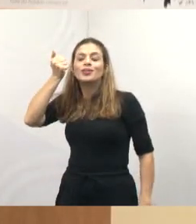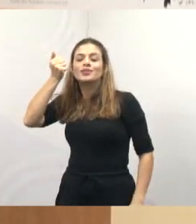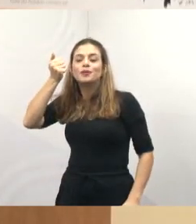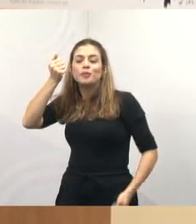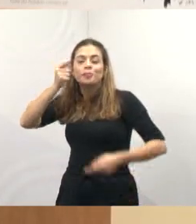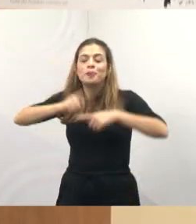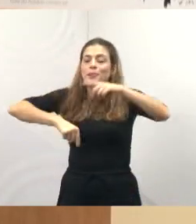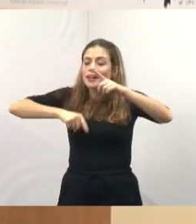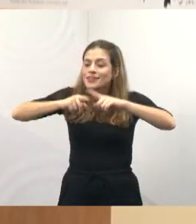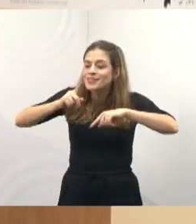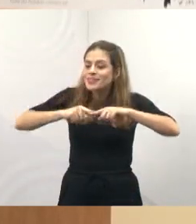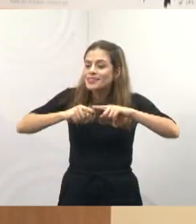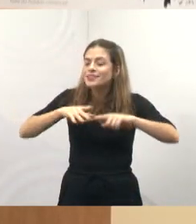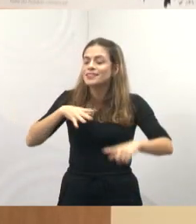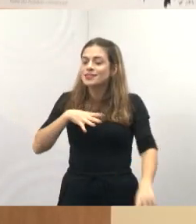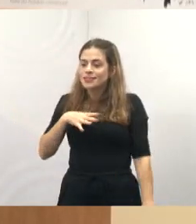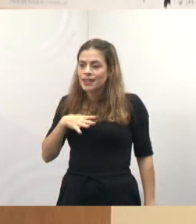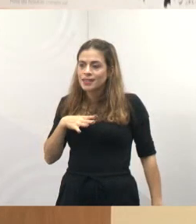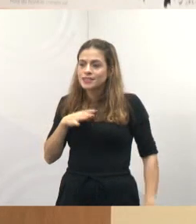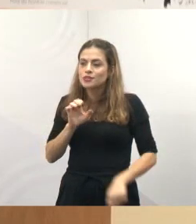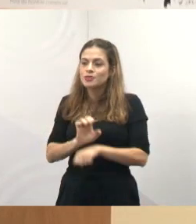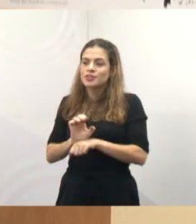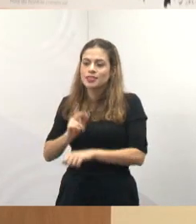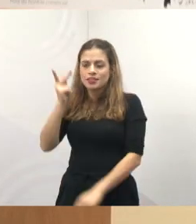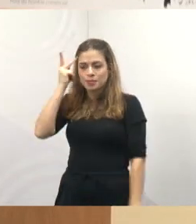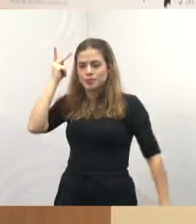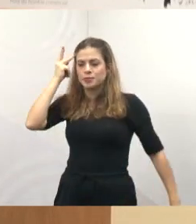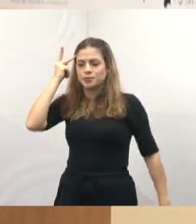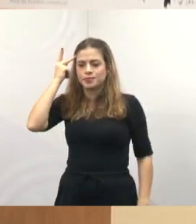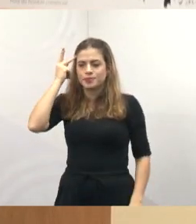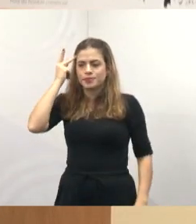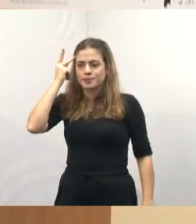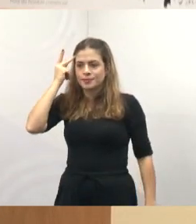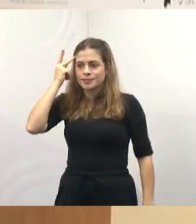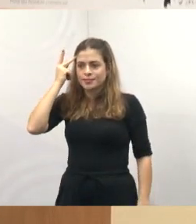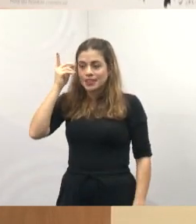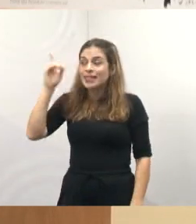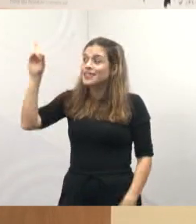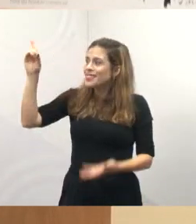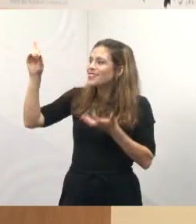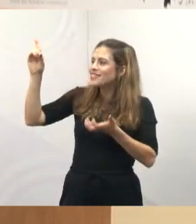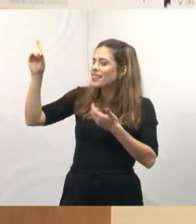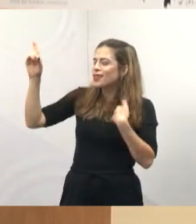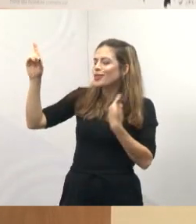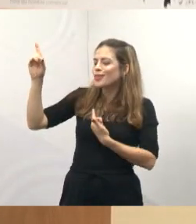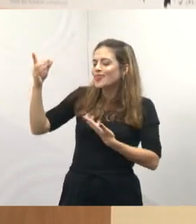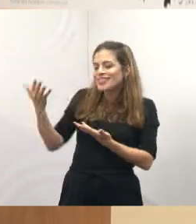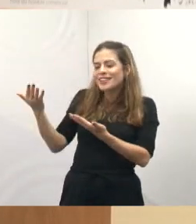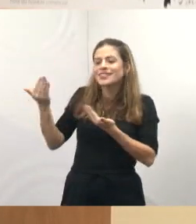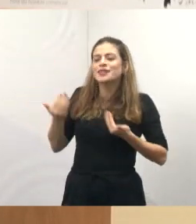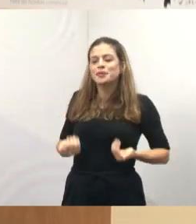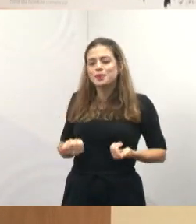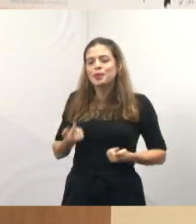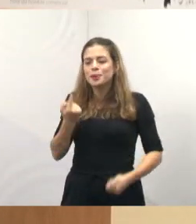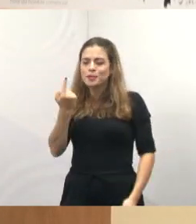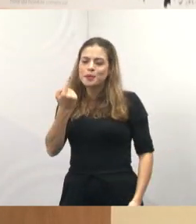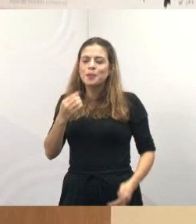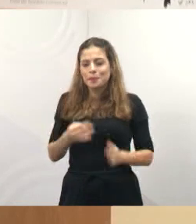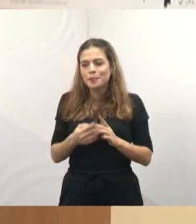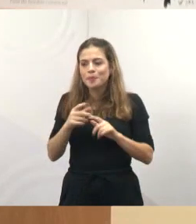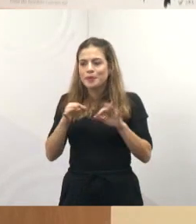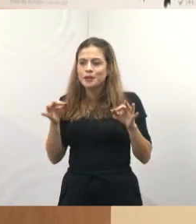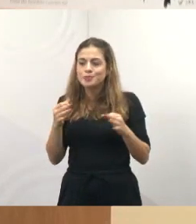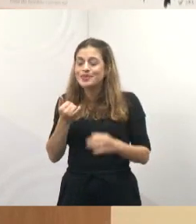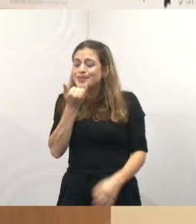práticas dos municípios de São Paulo. Deus queira que nós ganhemos pelo menos um deste prêmio. Muito obrigado pela atenção, desculpa se